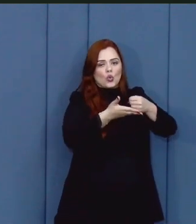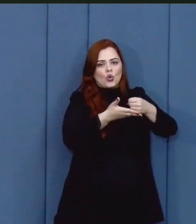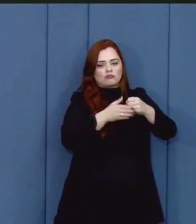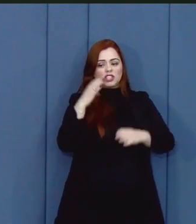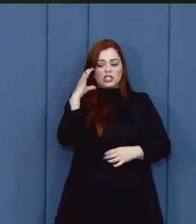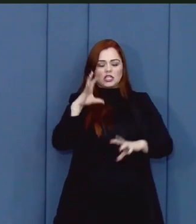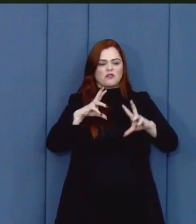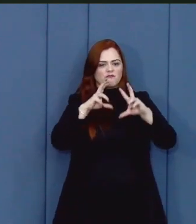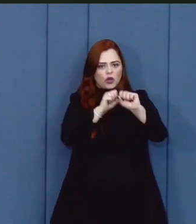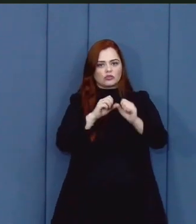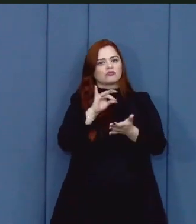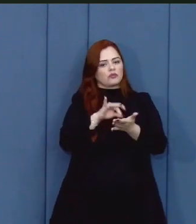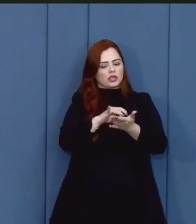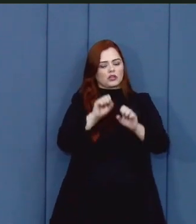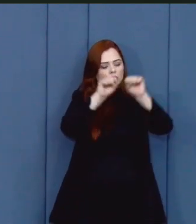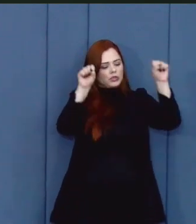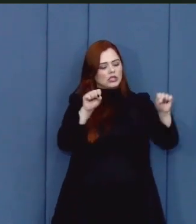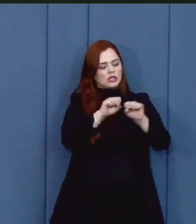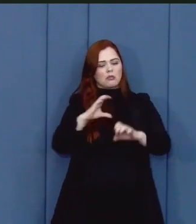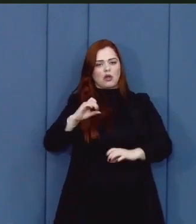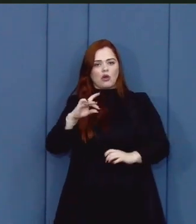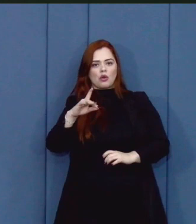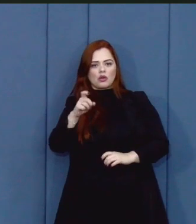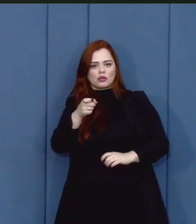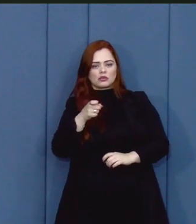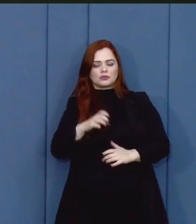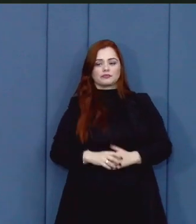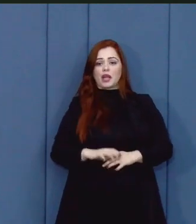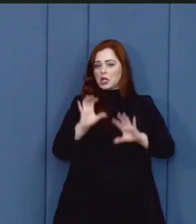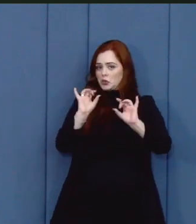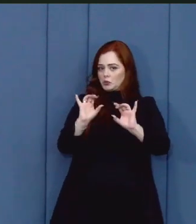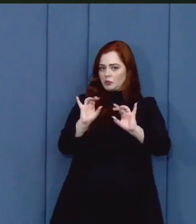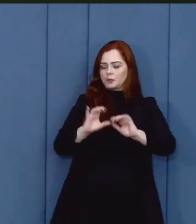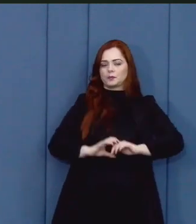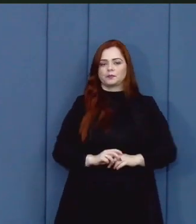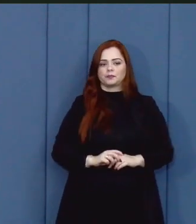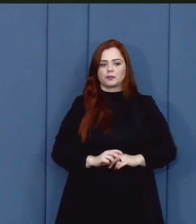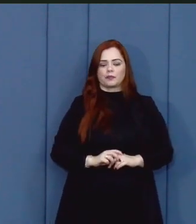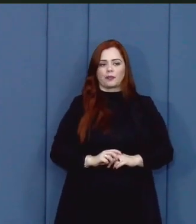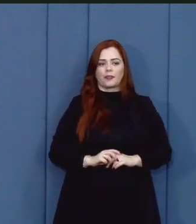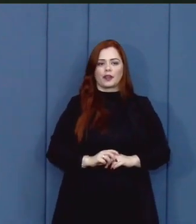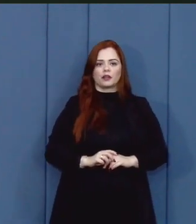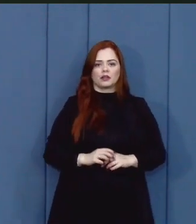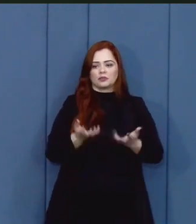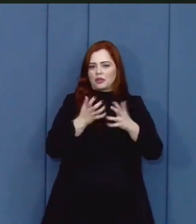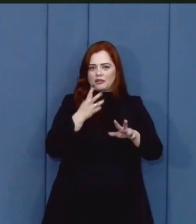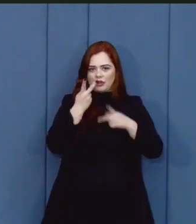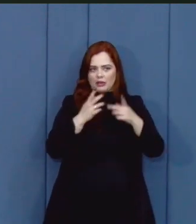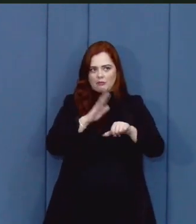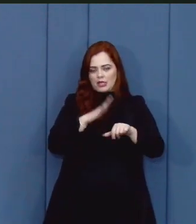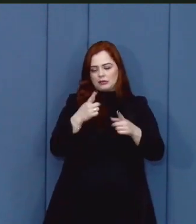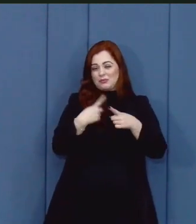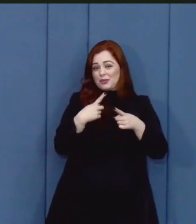ciência mais forte realmente para o sistema Códex. Bom, então é isso. Não queria falar mais,